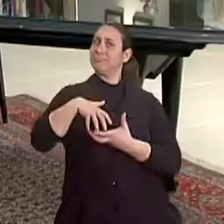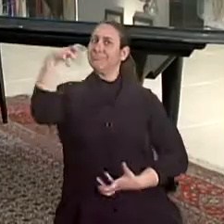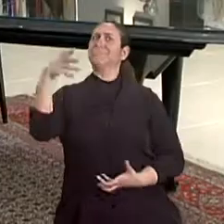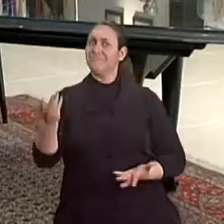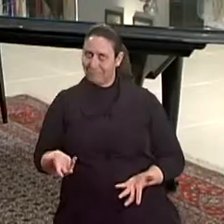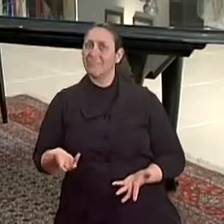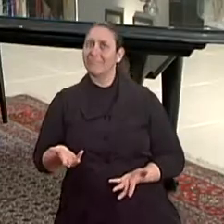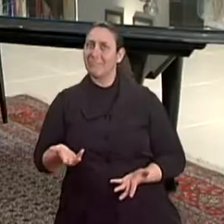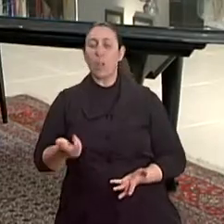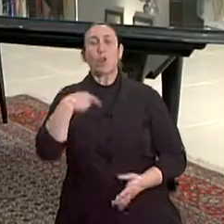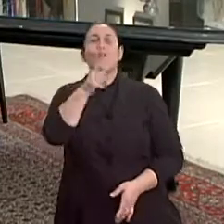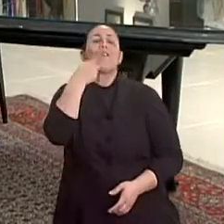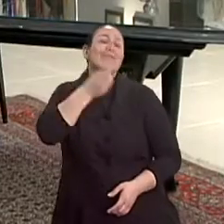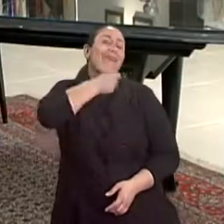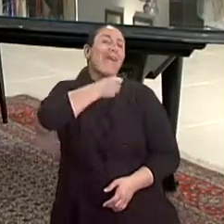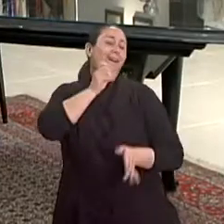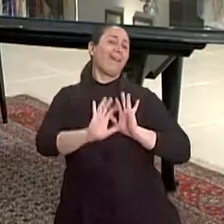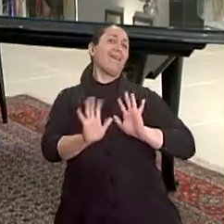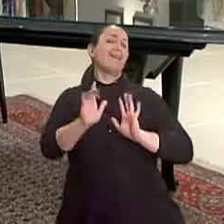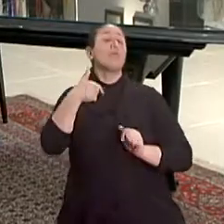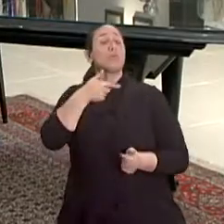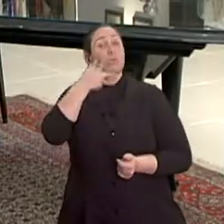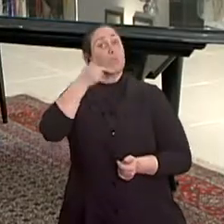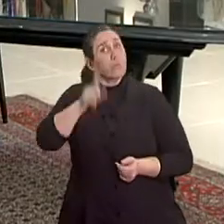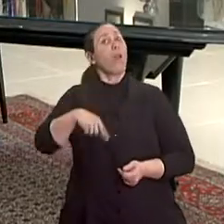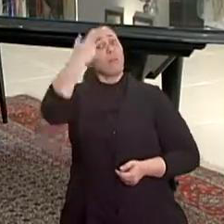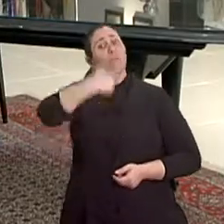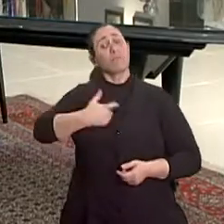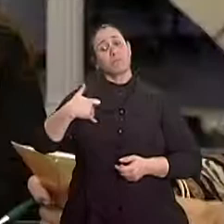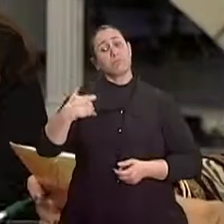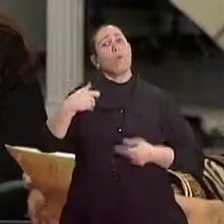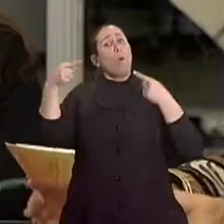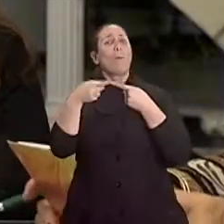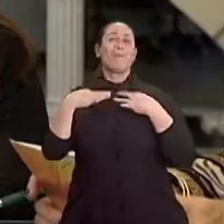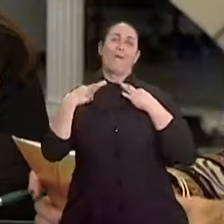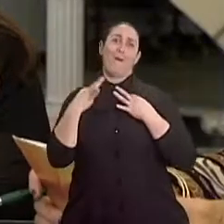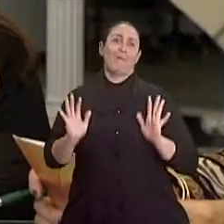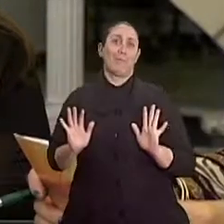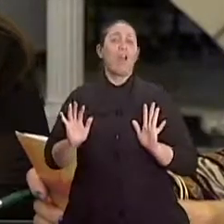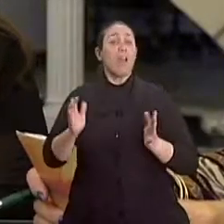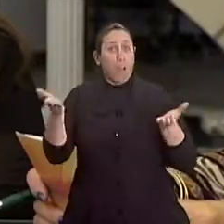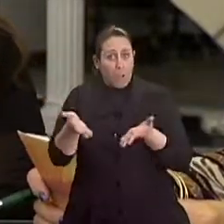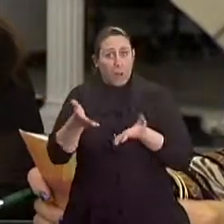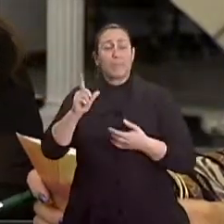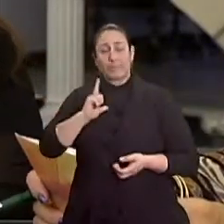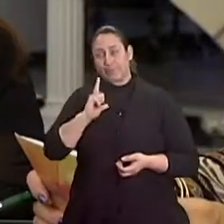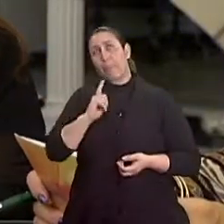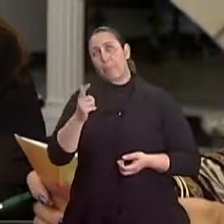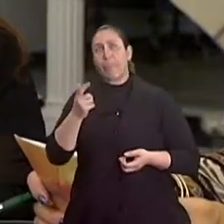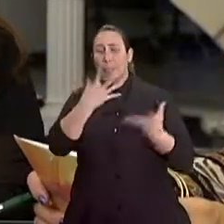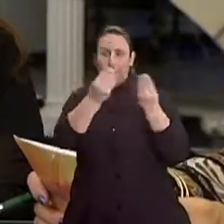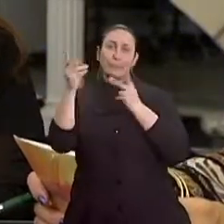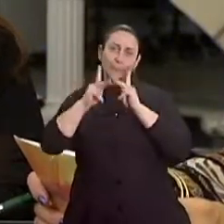não digo... Não precisa ser velha. Uhum. Não precisa ser velha. Perfeito. Mas ela tem que se adequar à idade dela. Porque, assim, ó, as rugas que